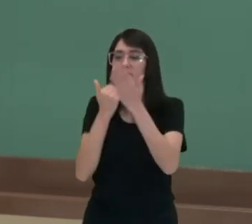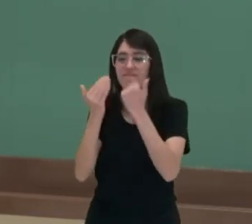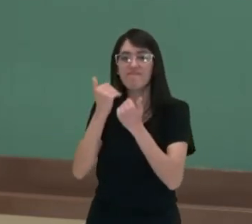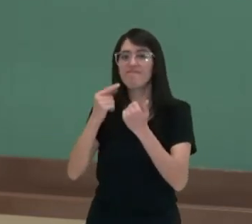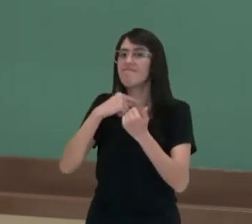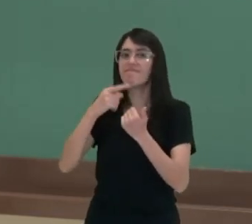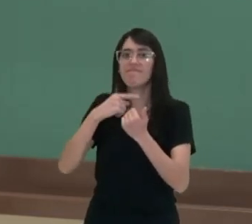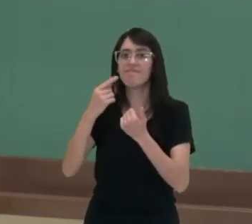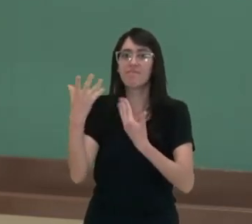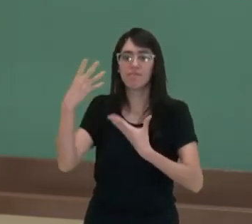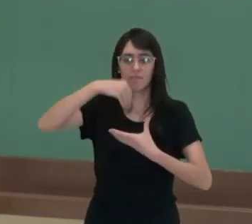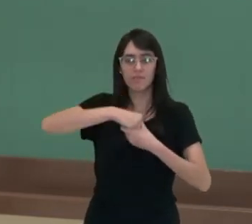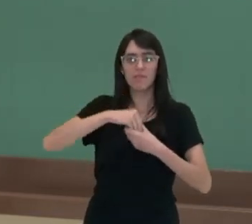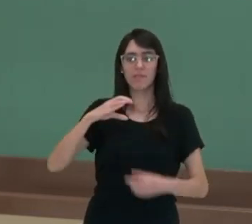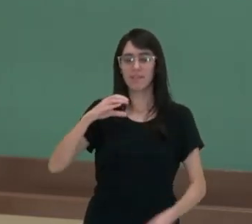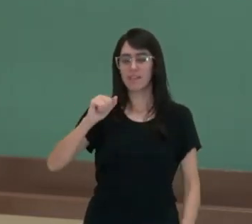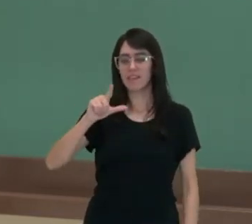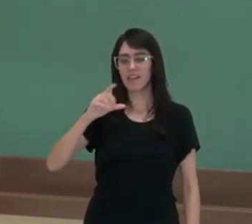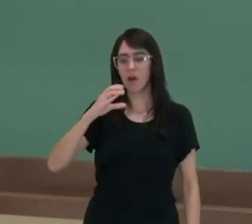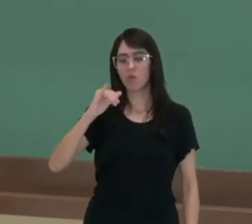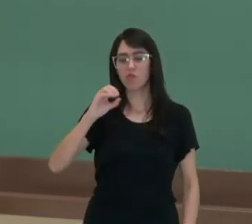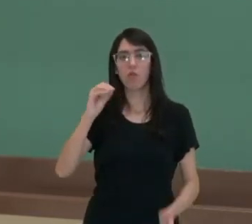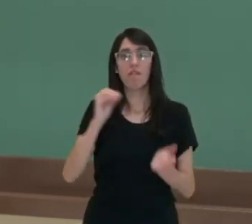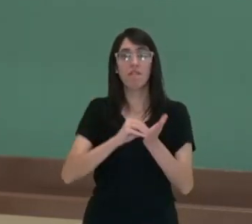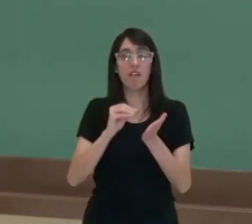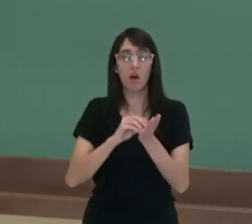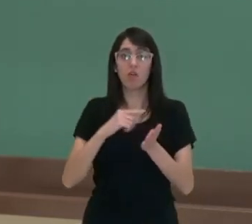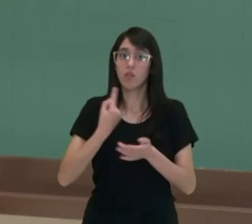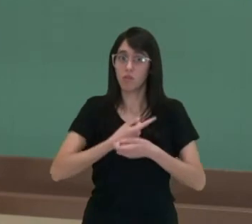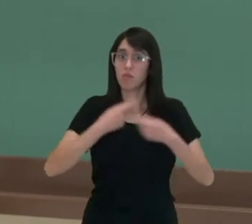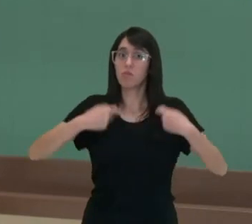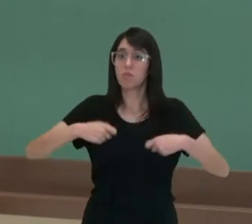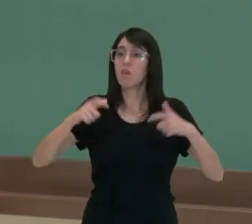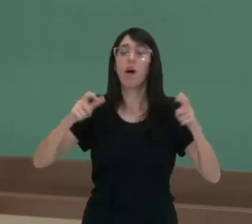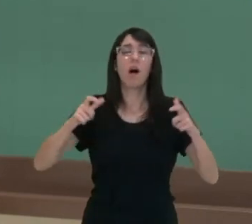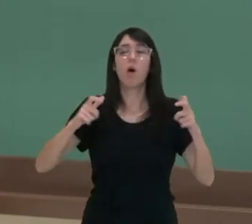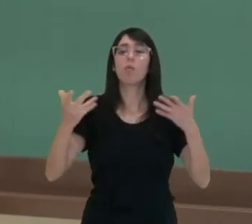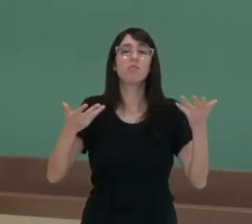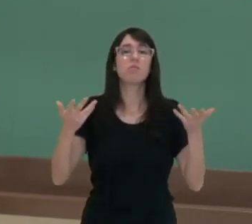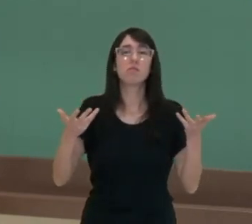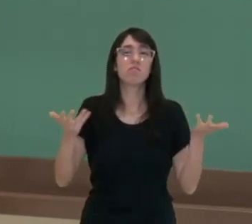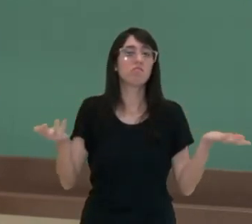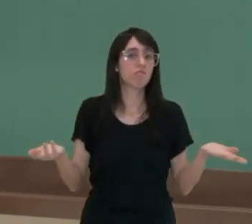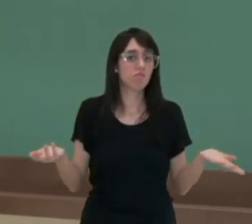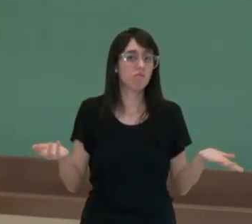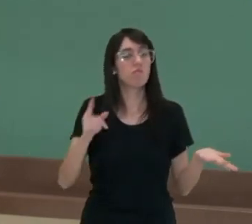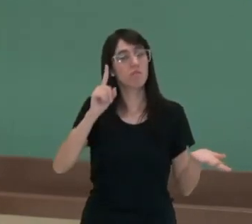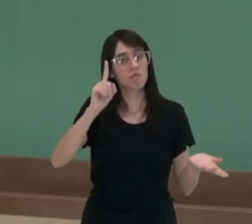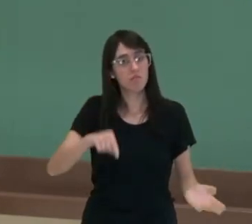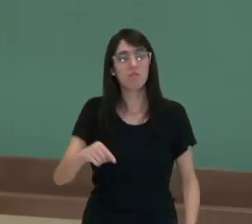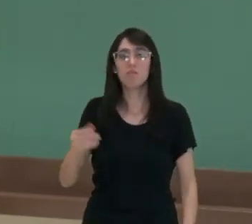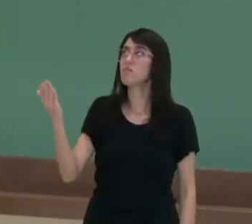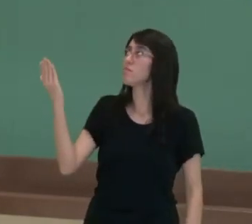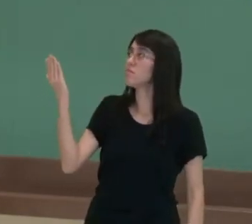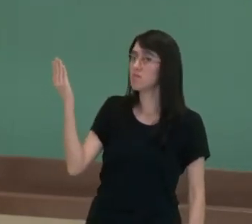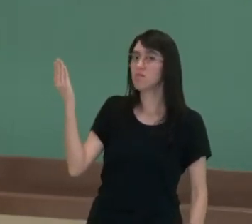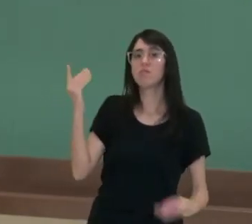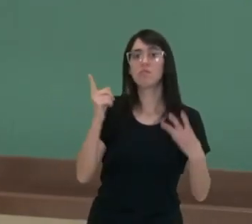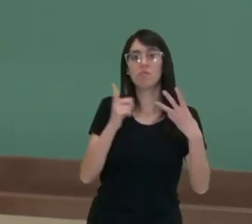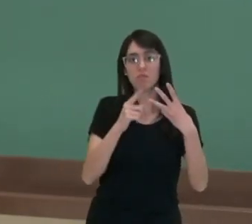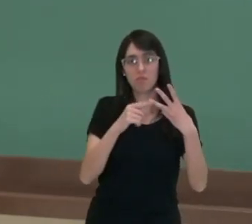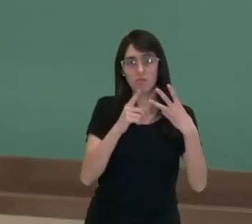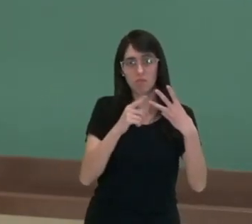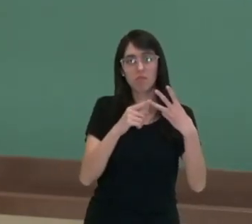supriu a quantidade de cálcio e a gente precisa do cálcio. Então, de onde que a gente vai retirar? Do osteoclasto, por isso que é